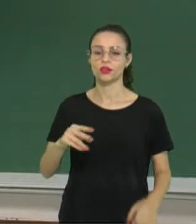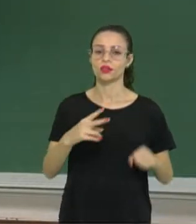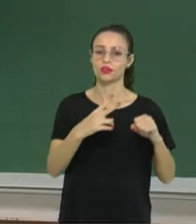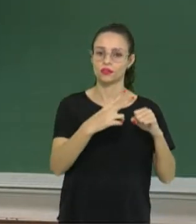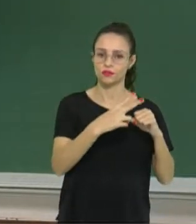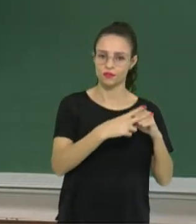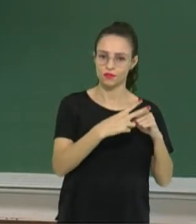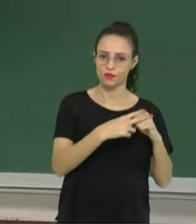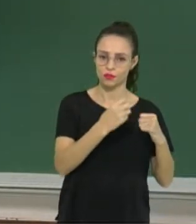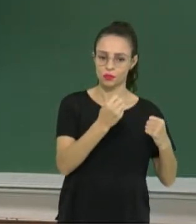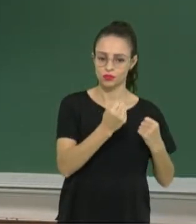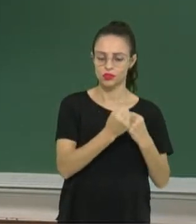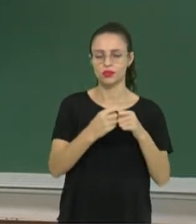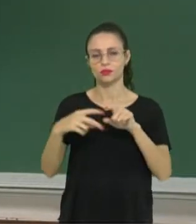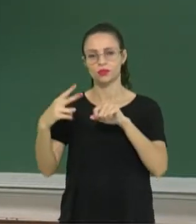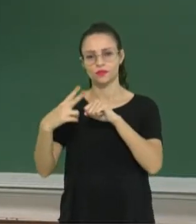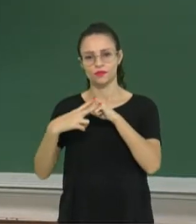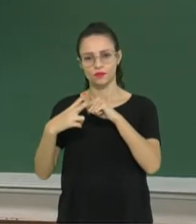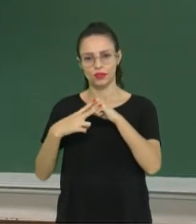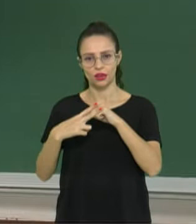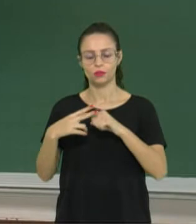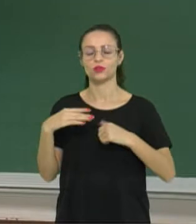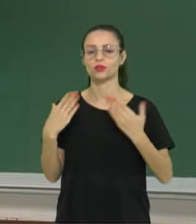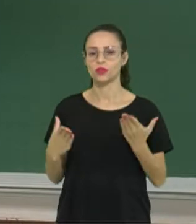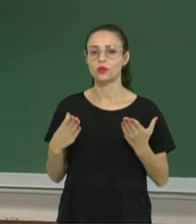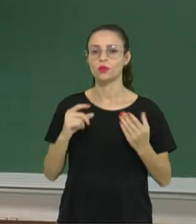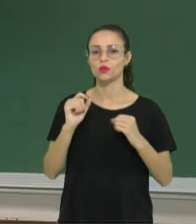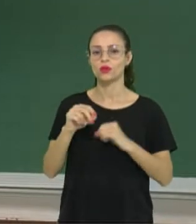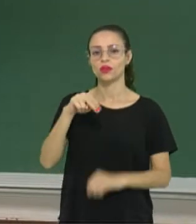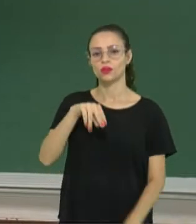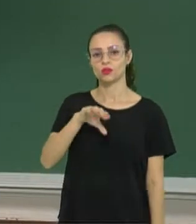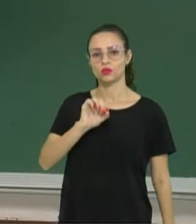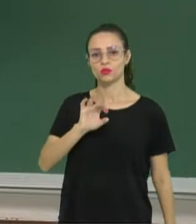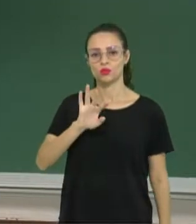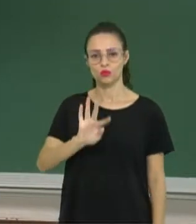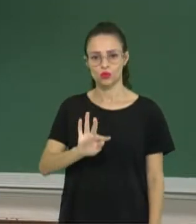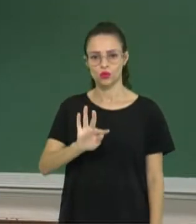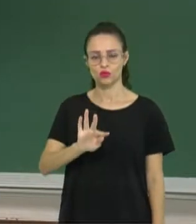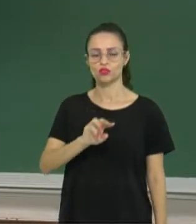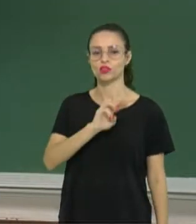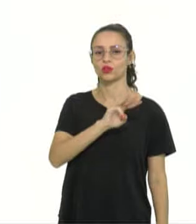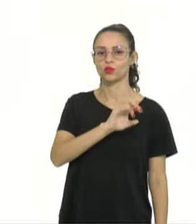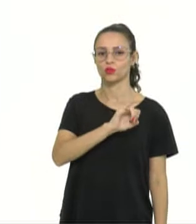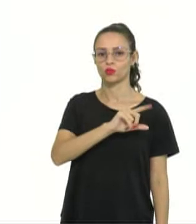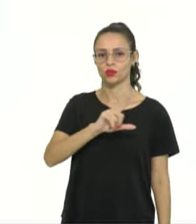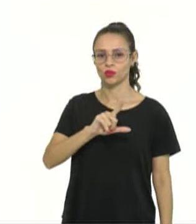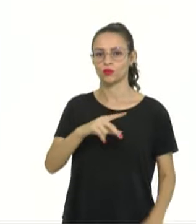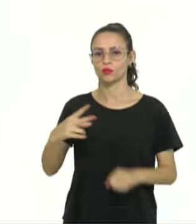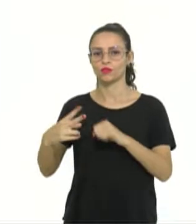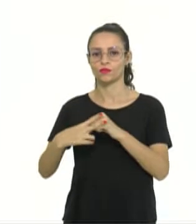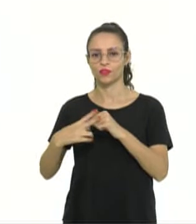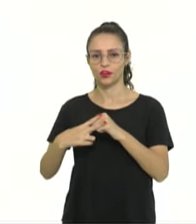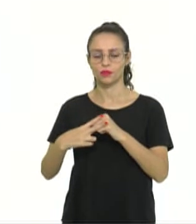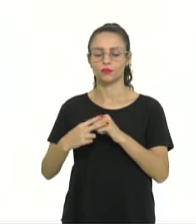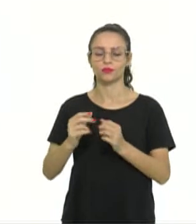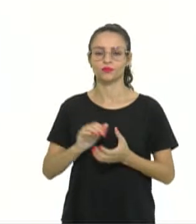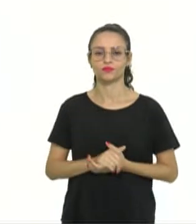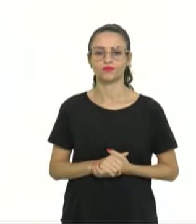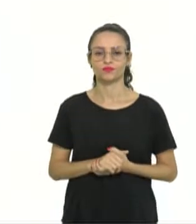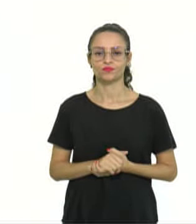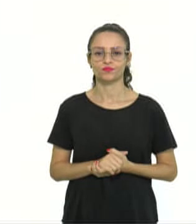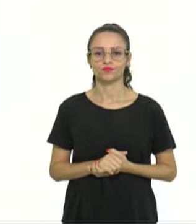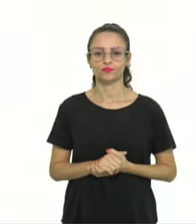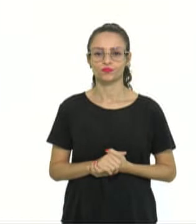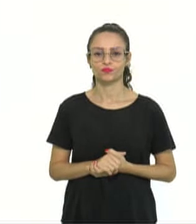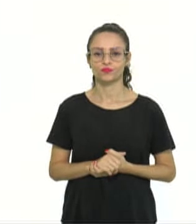o verbo no infinitivo. Então, ele passa a ser o not entre o will e o verbo. She will not drive a car